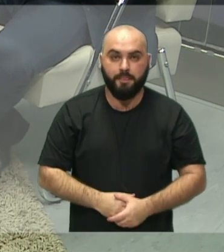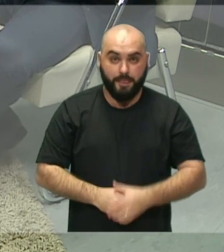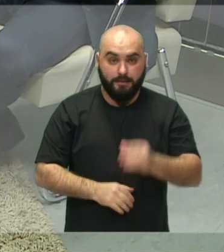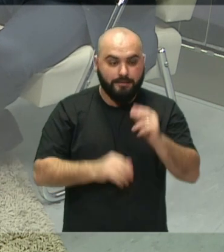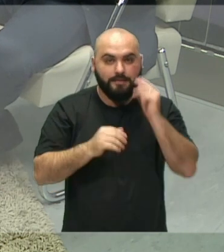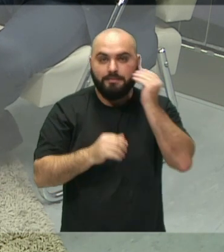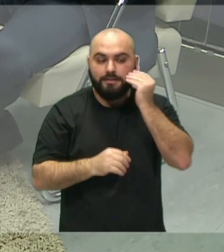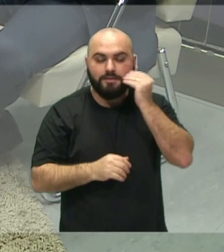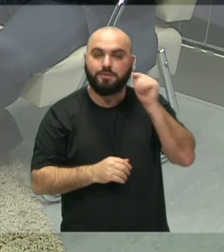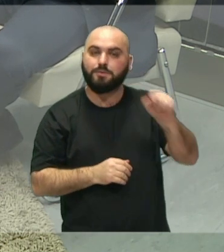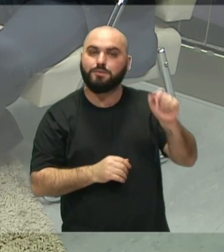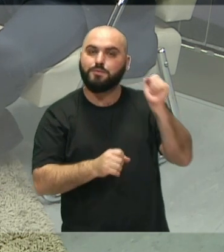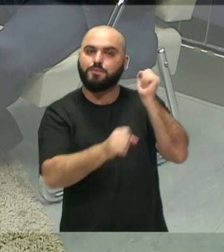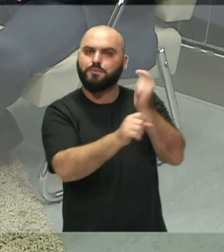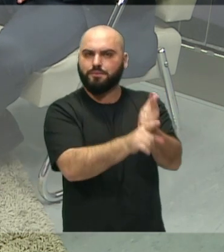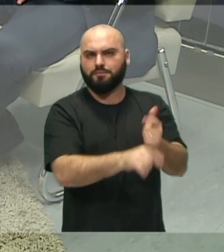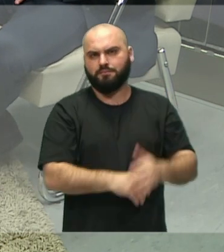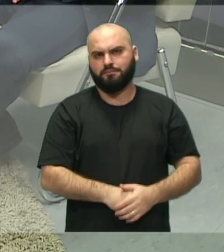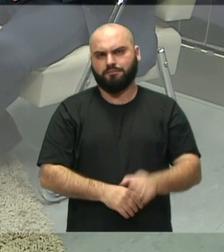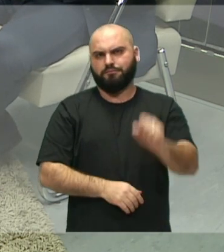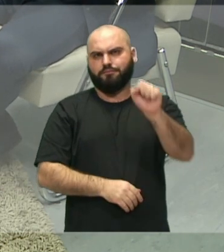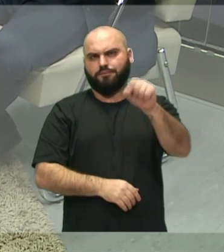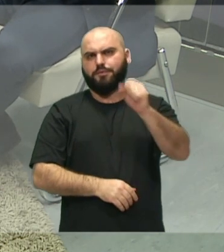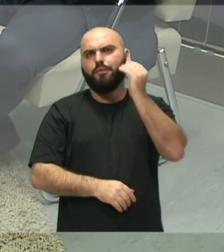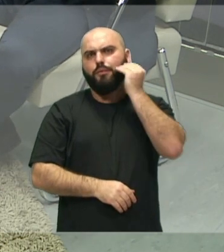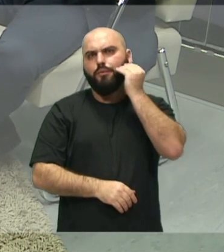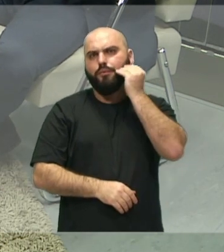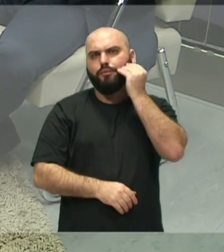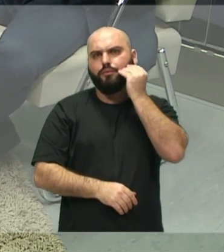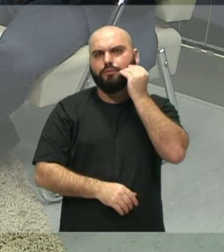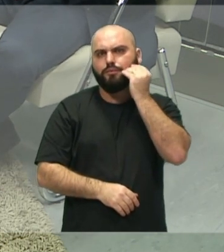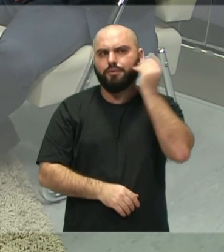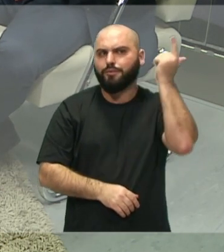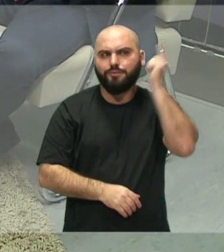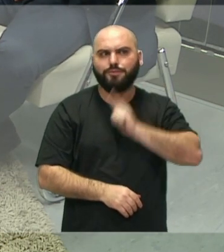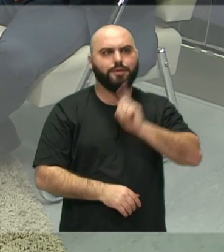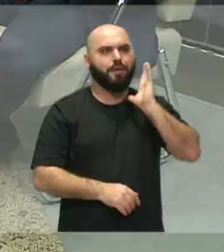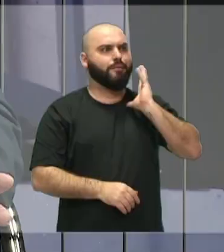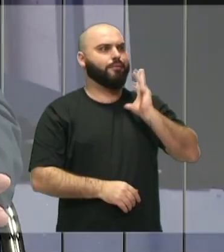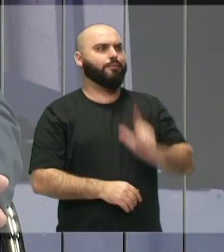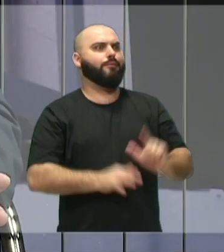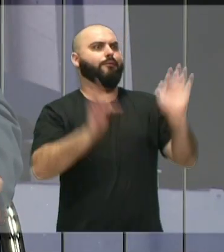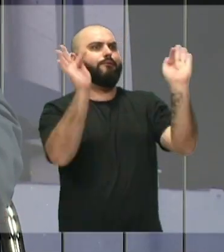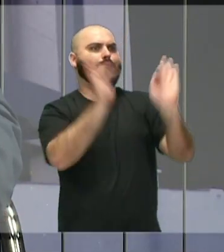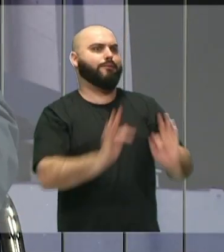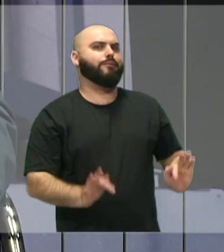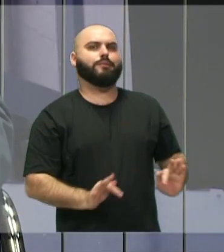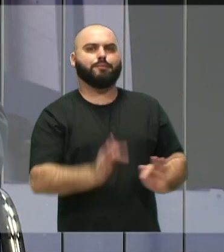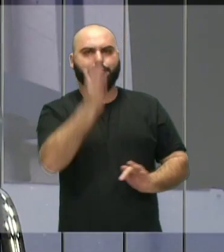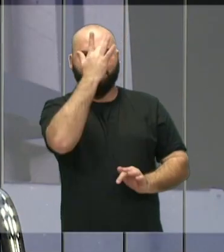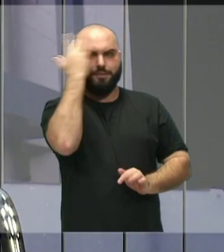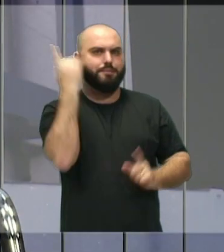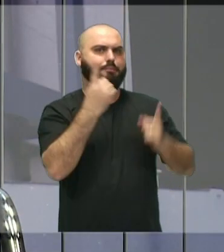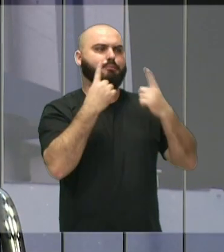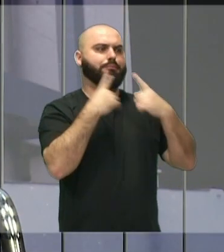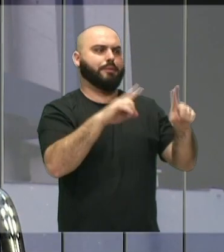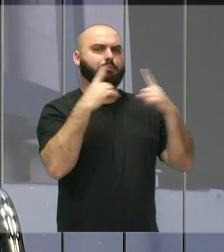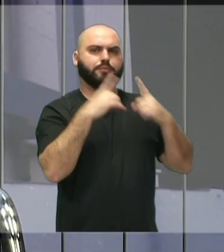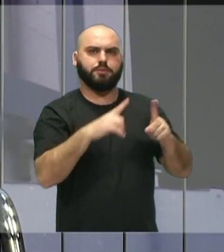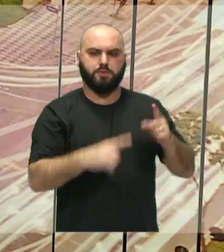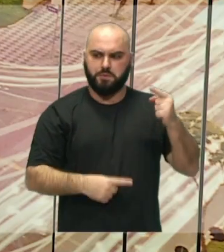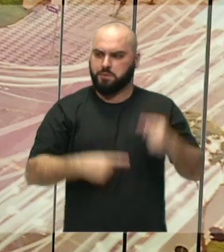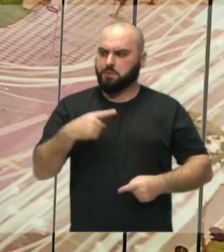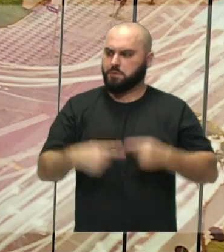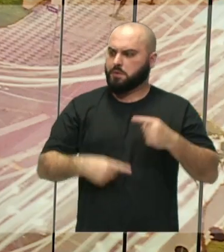naquele momento. Então, claro que a crítica vai vir. Você não vai contentar todo mundo, né? Tem gente que tem um lado competitivo